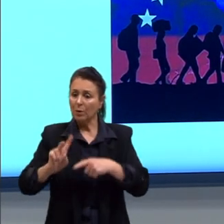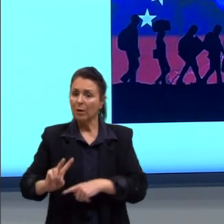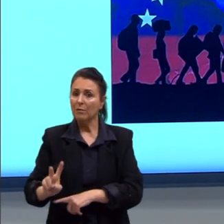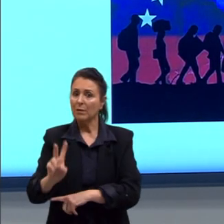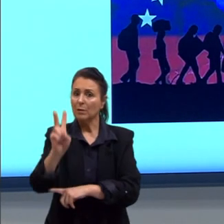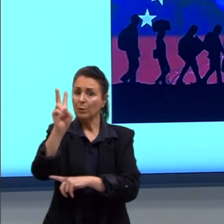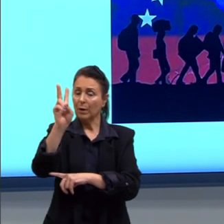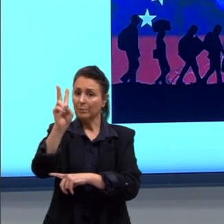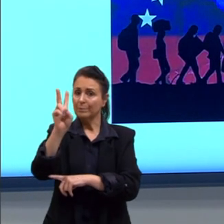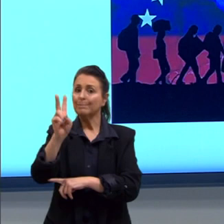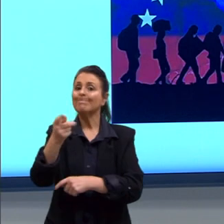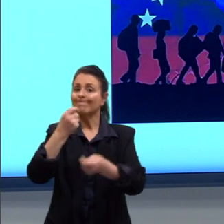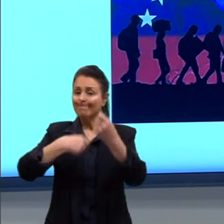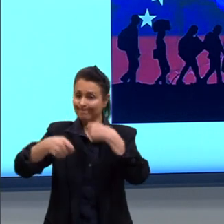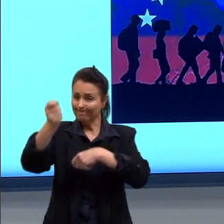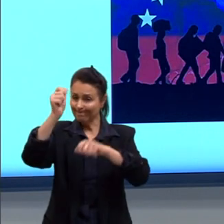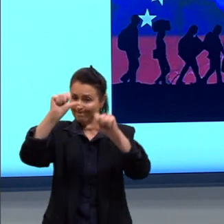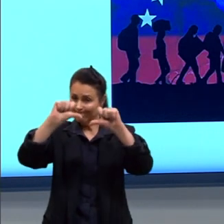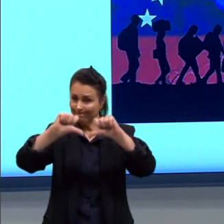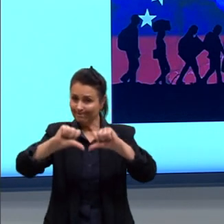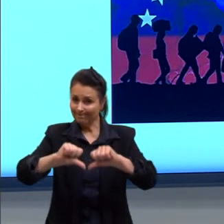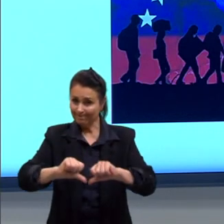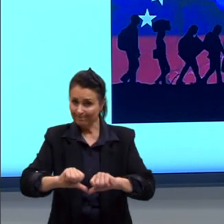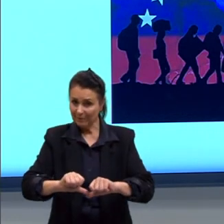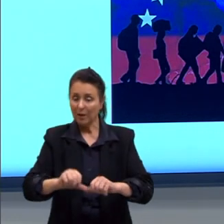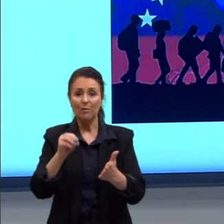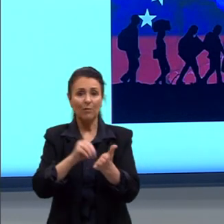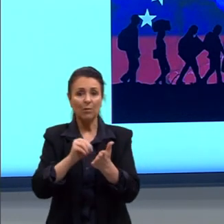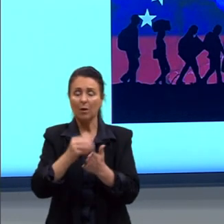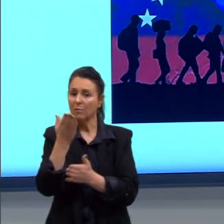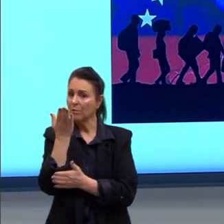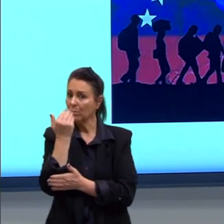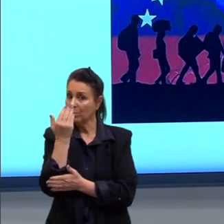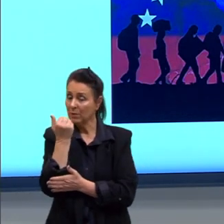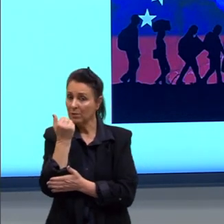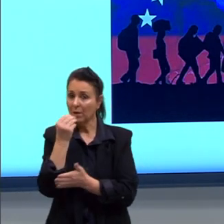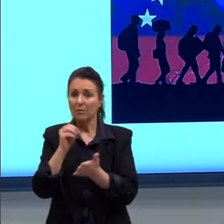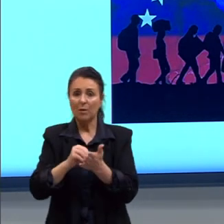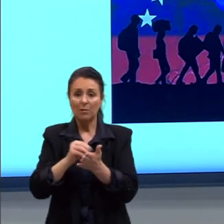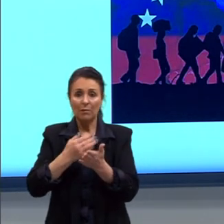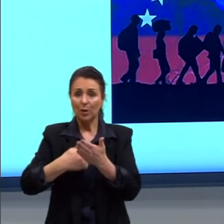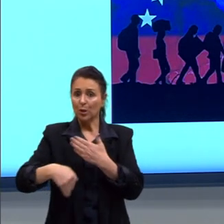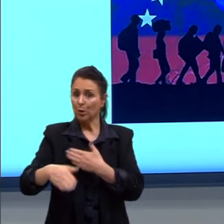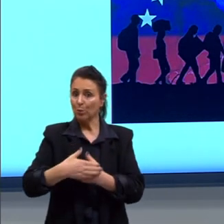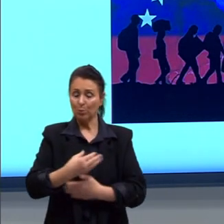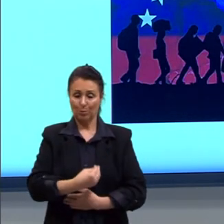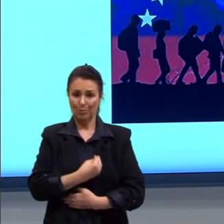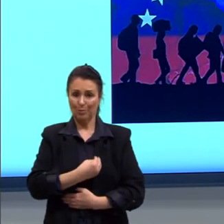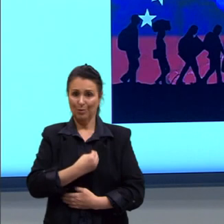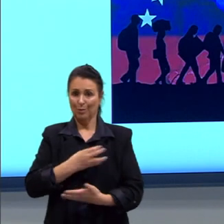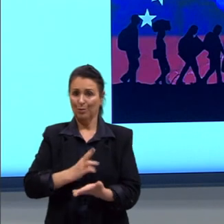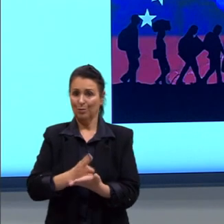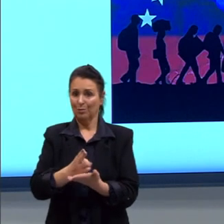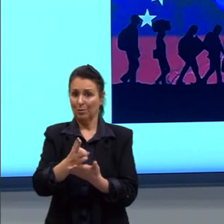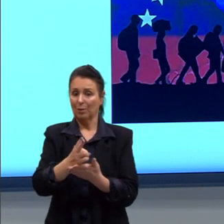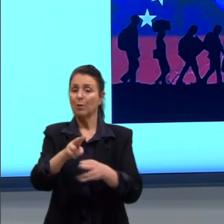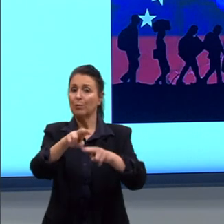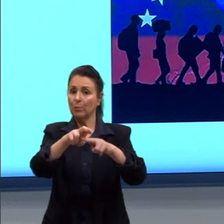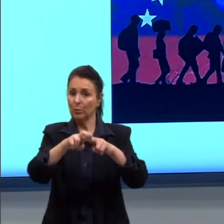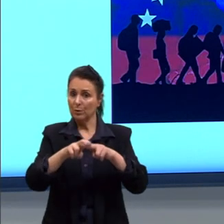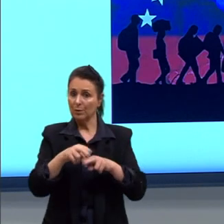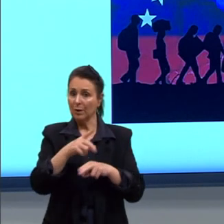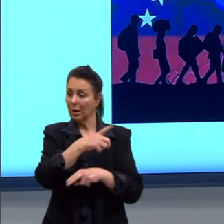uma crise muito grande Econômica né de desabastecimento as pessoas não tinham o mínimo para sobreviver então elas acabam